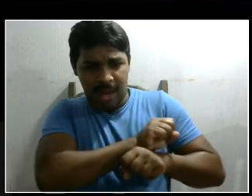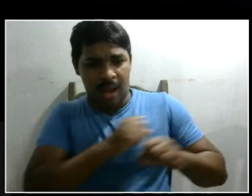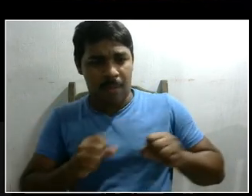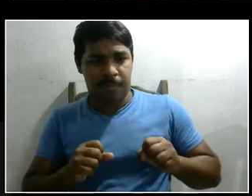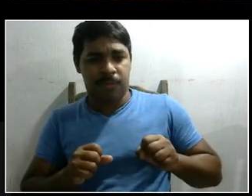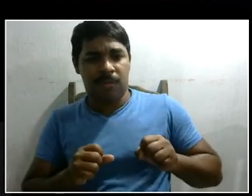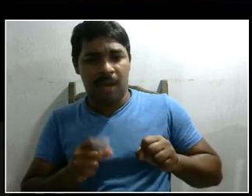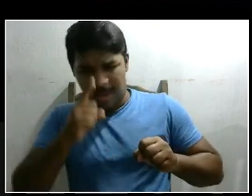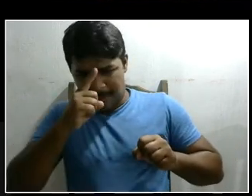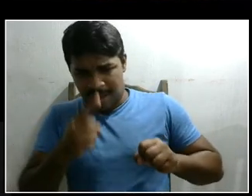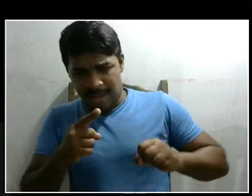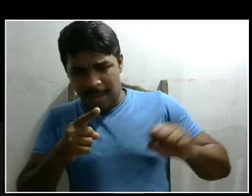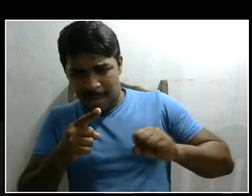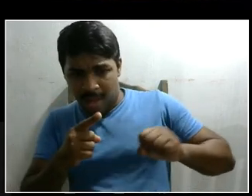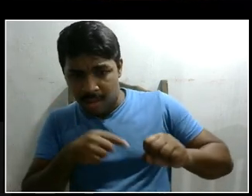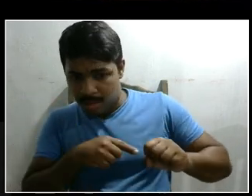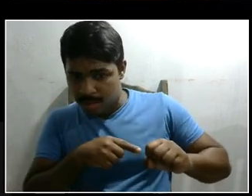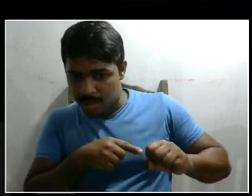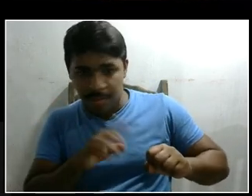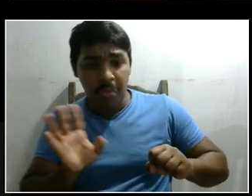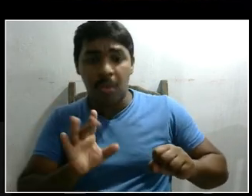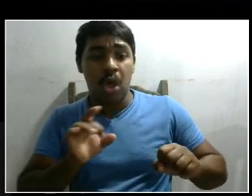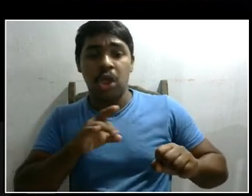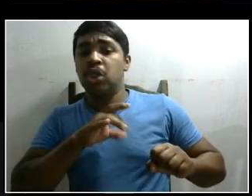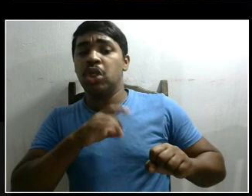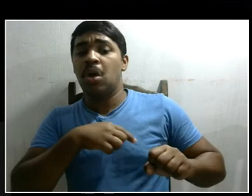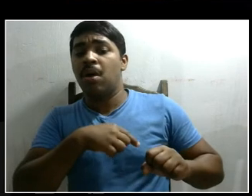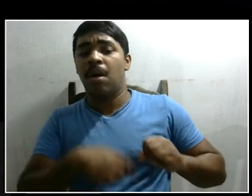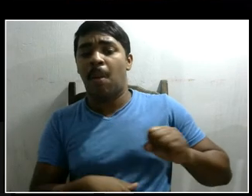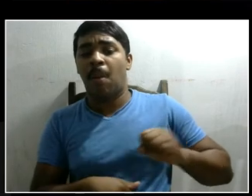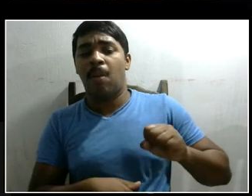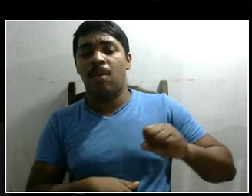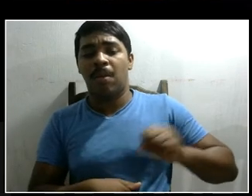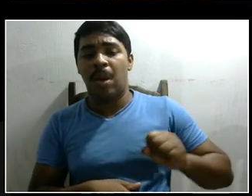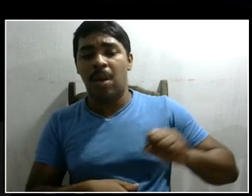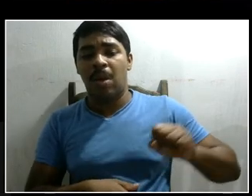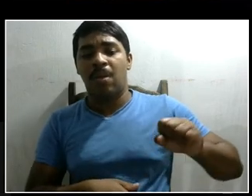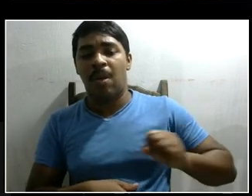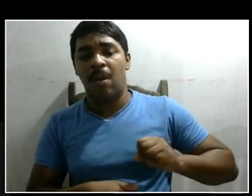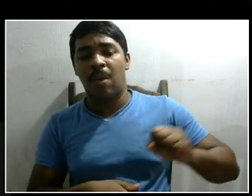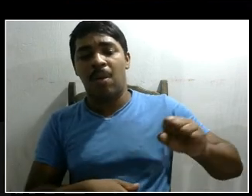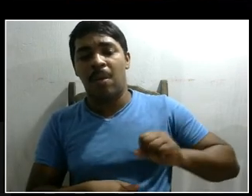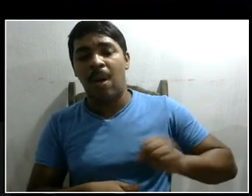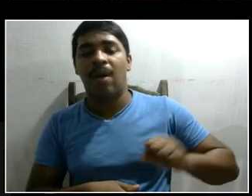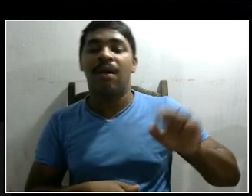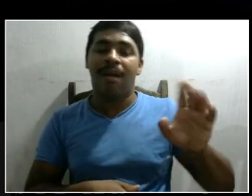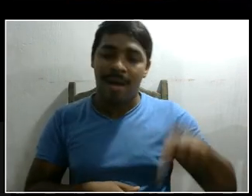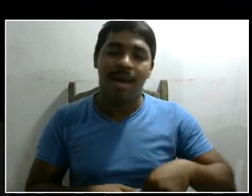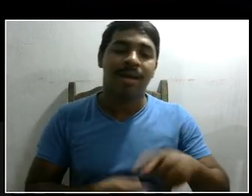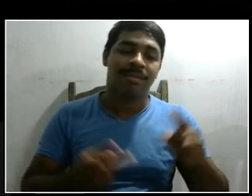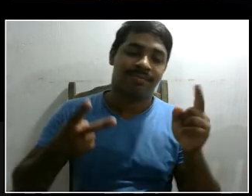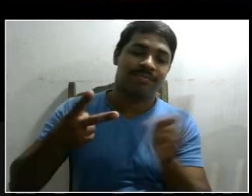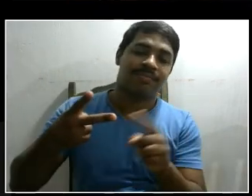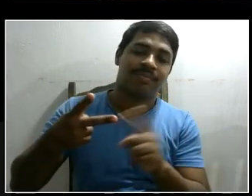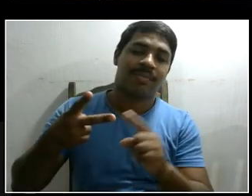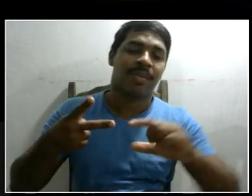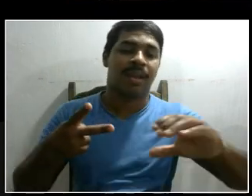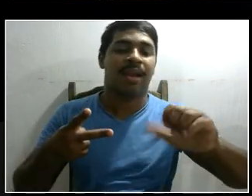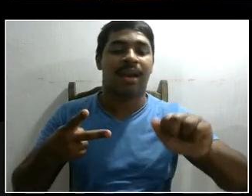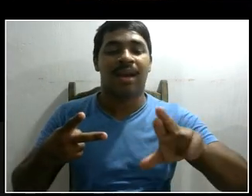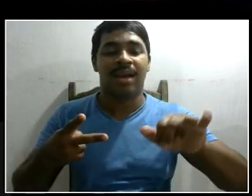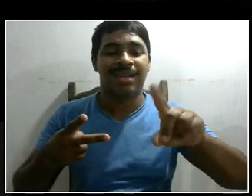esse tecido é um tecido involuntário, certo? Aí temos também um tecido muscular que a gente chama de liso, tá? Ele